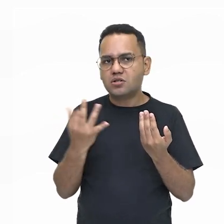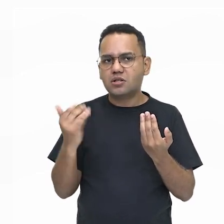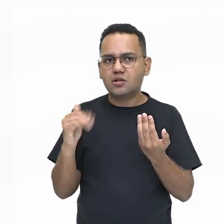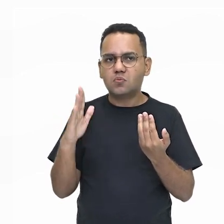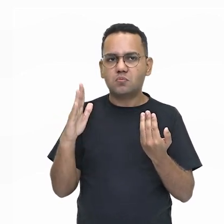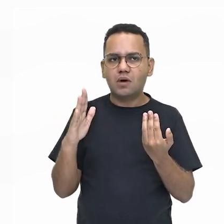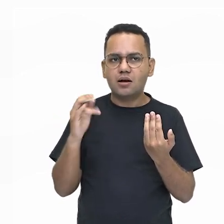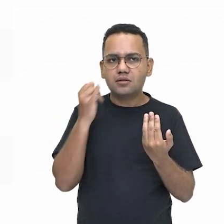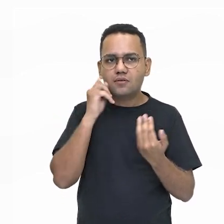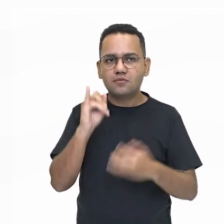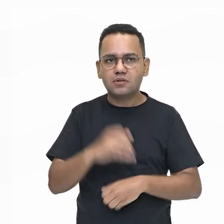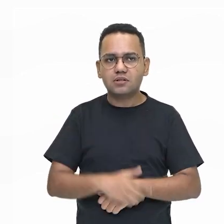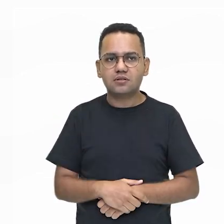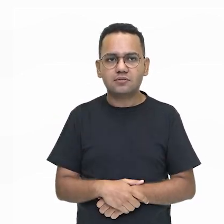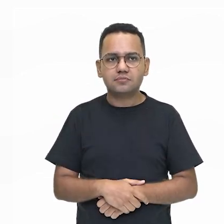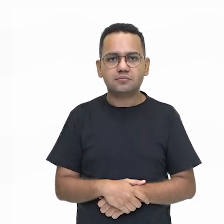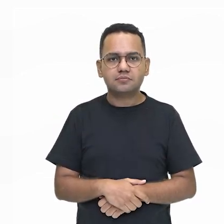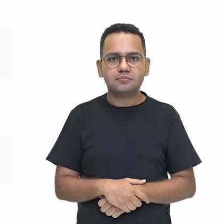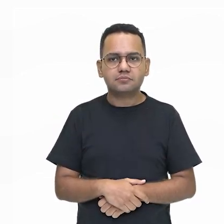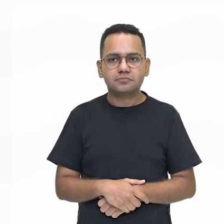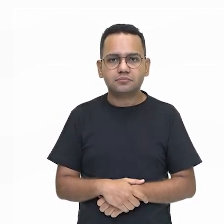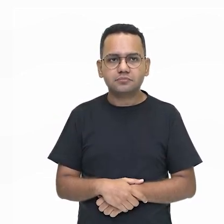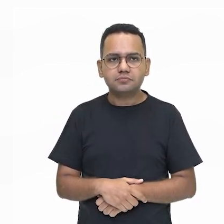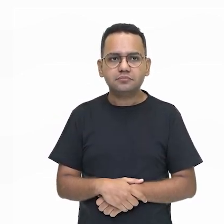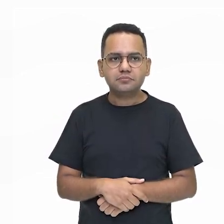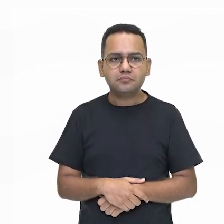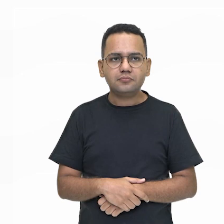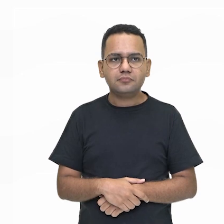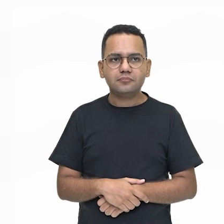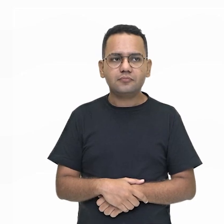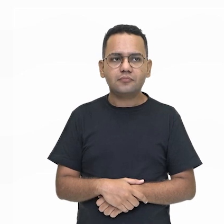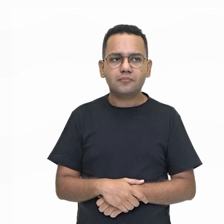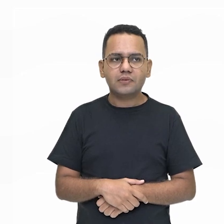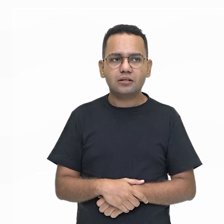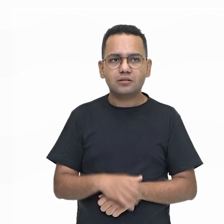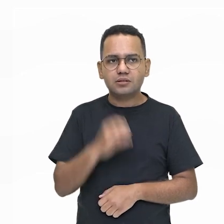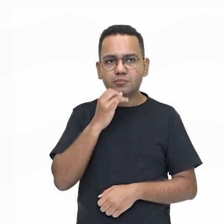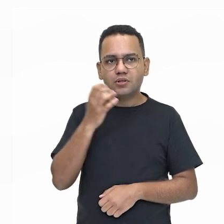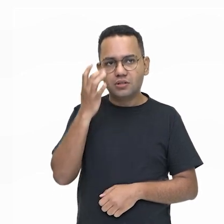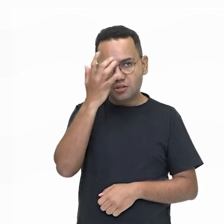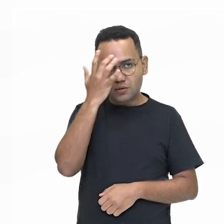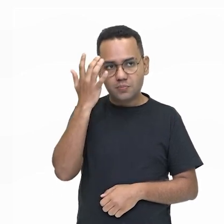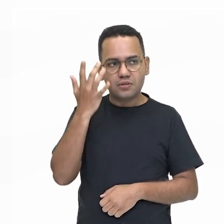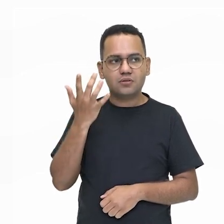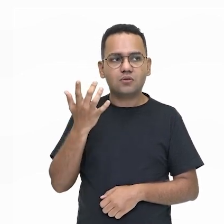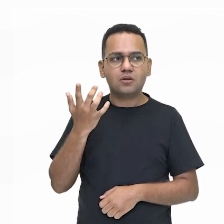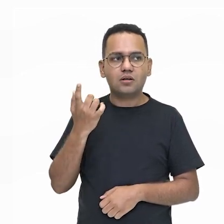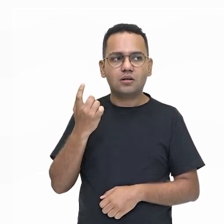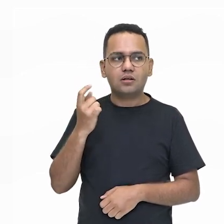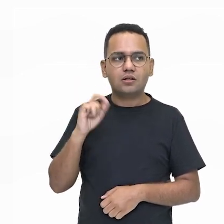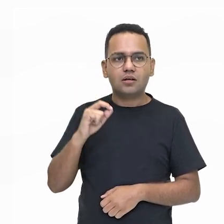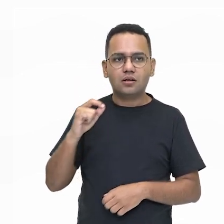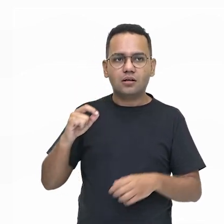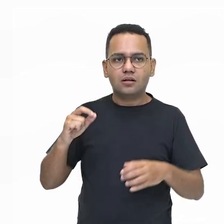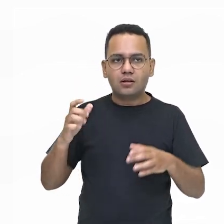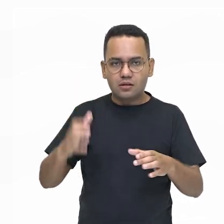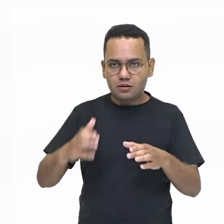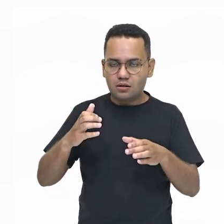sal de cozinha não, gente. Claro que tem pessoas que exageram mesmo, tacam o sal